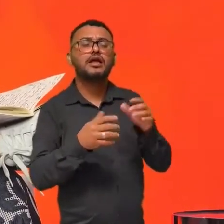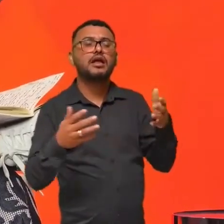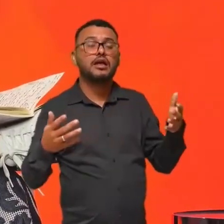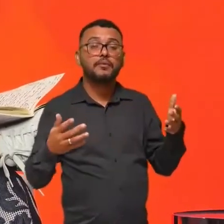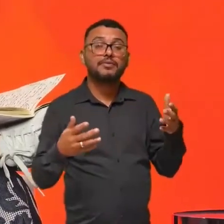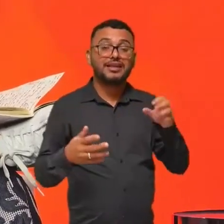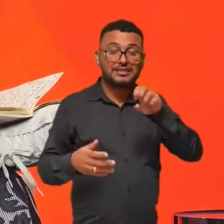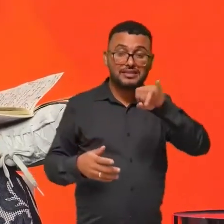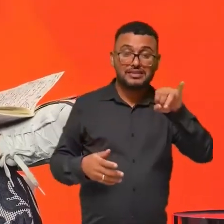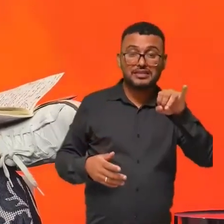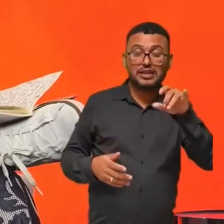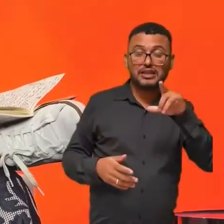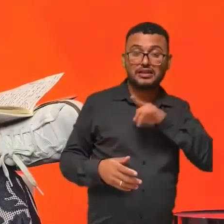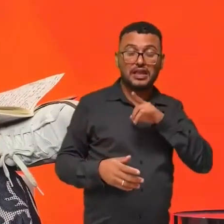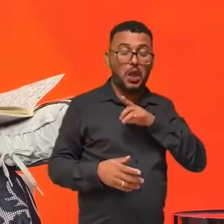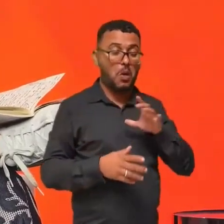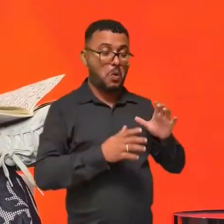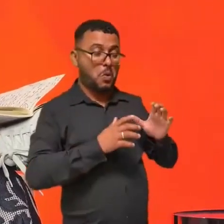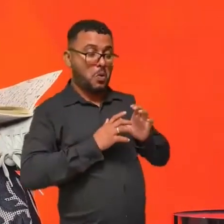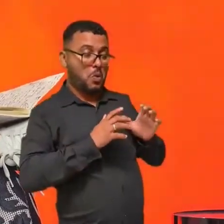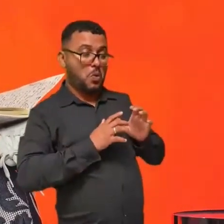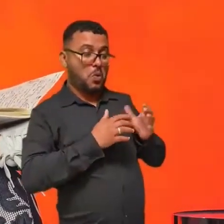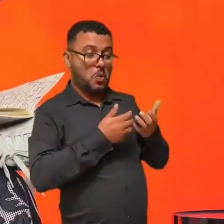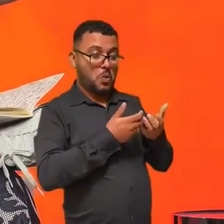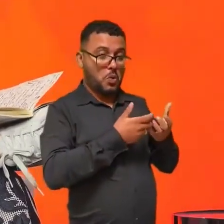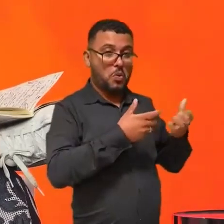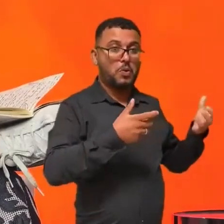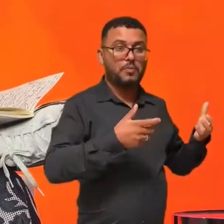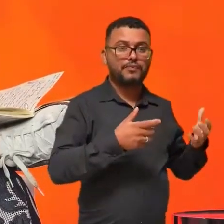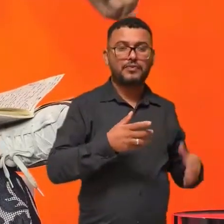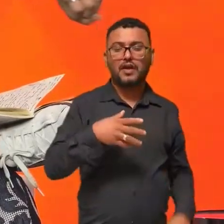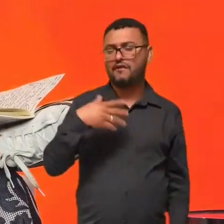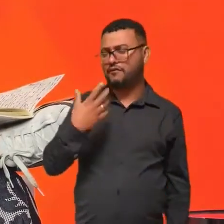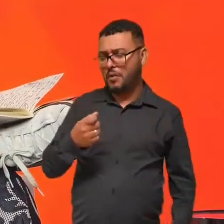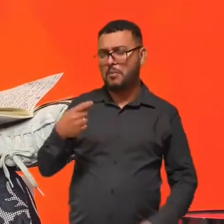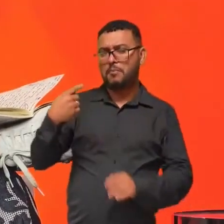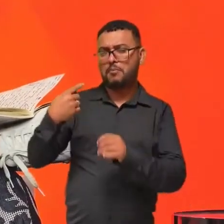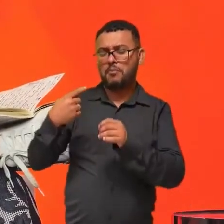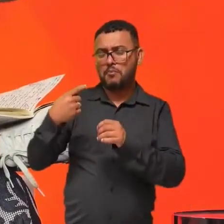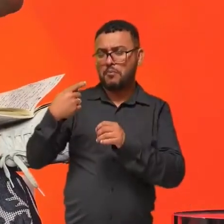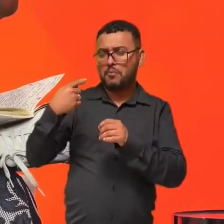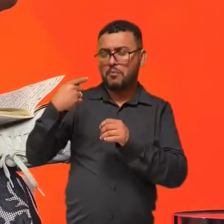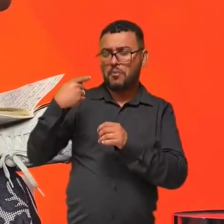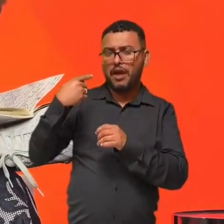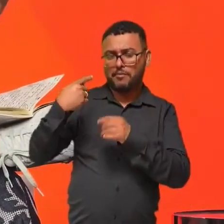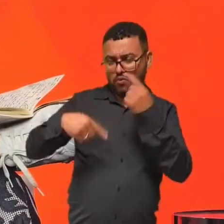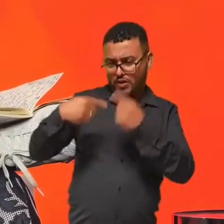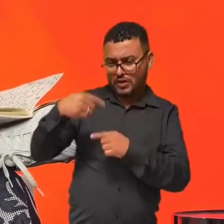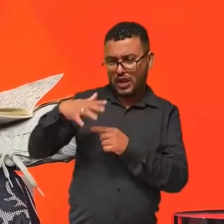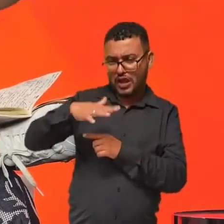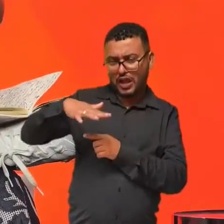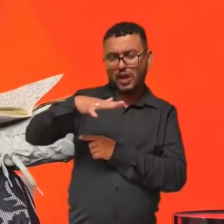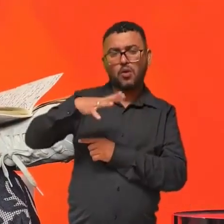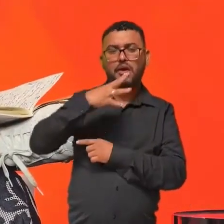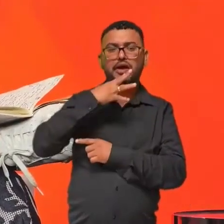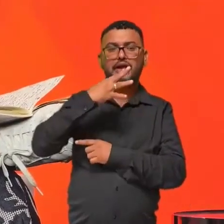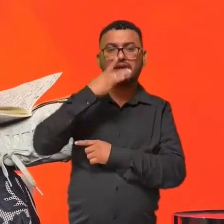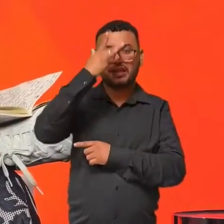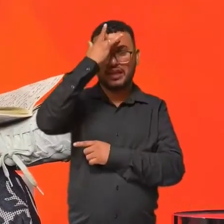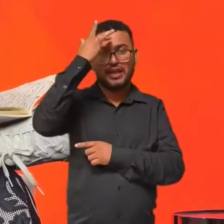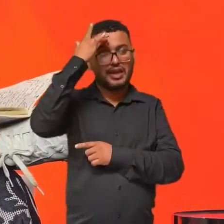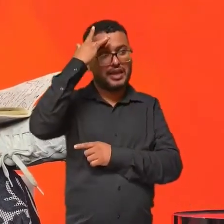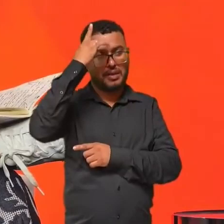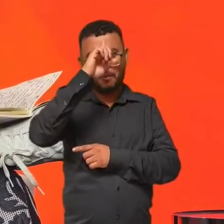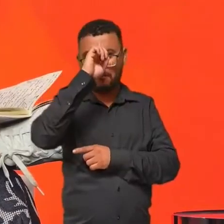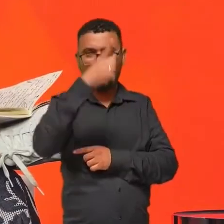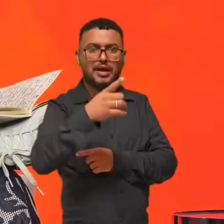gente está num cenário... Vamos aqui para a política local, em que todo mundo sabe qual é o político que manda na rádio tal e no canal de TV tal, e